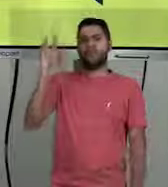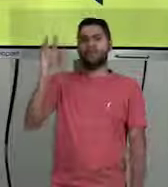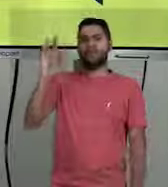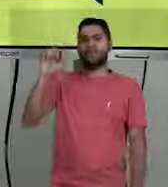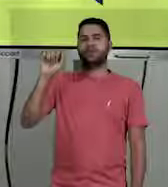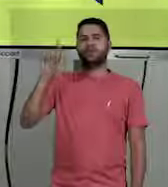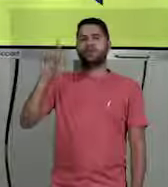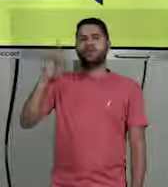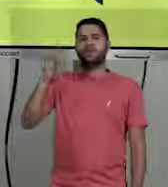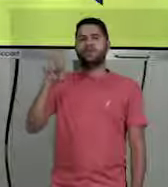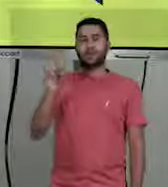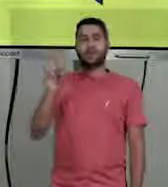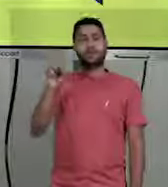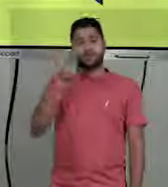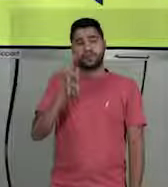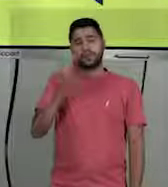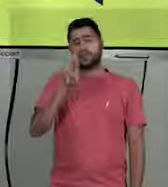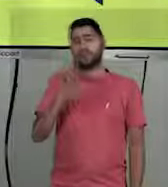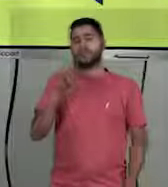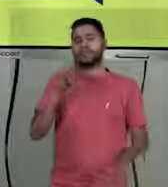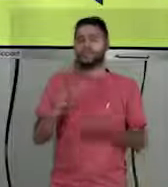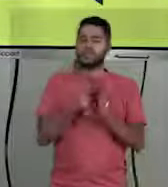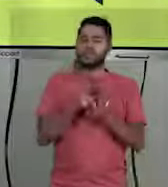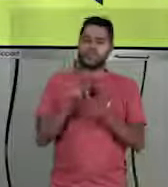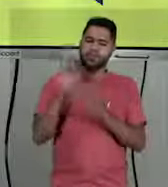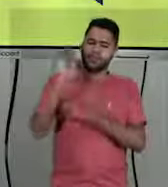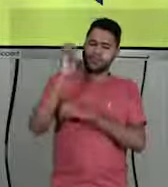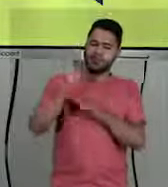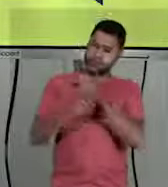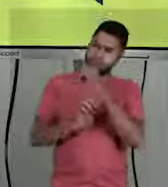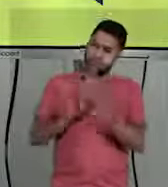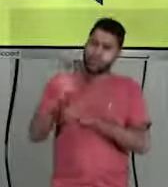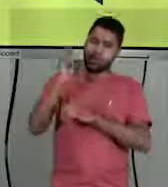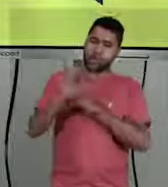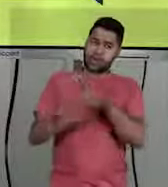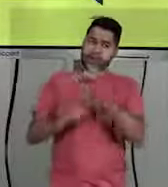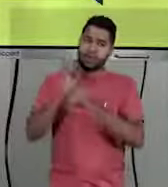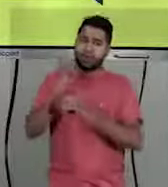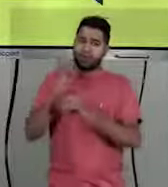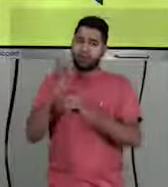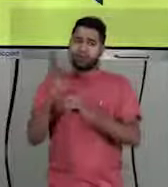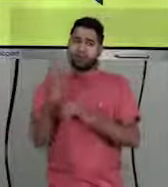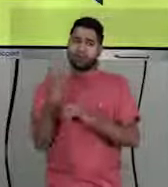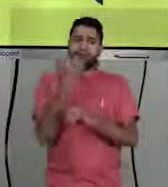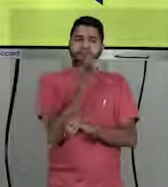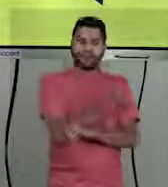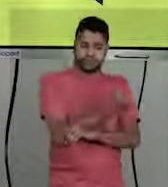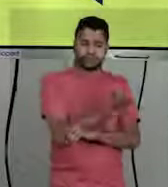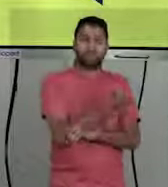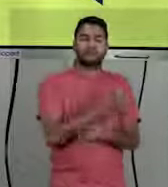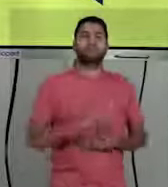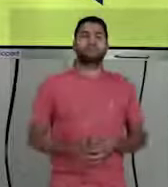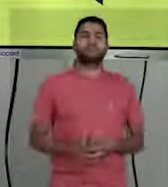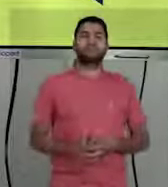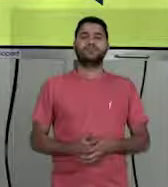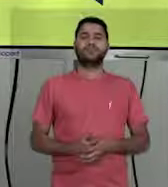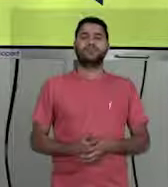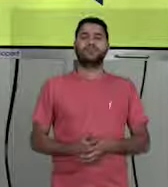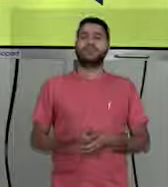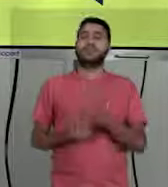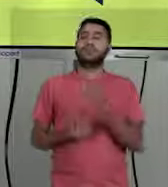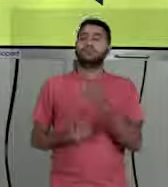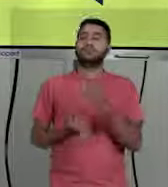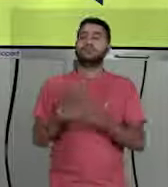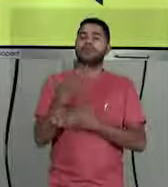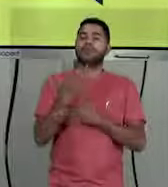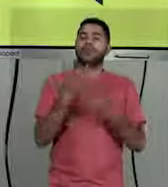eletricidade. Então, essa passagem de elétrons, quando o elétron sai de um átomo, vai para outro átomo, ele gera